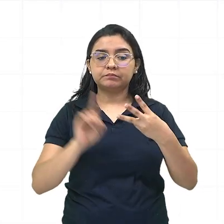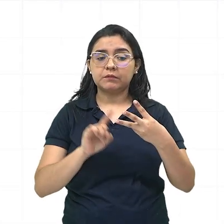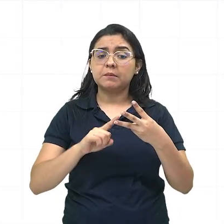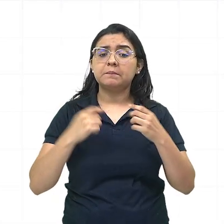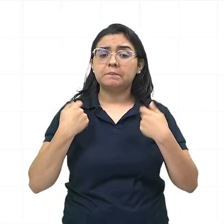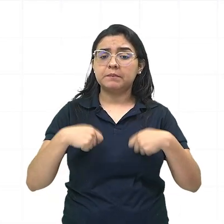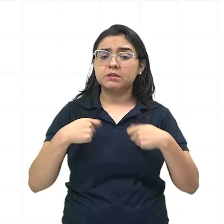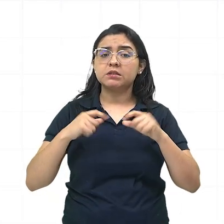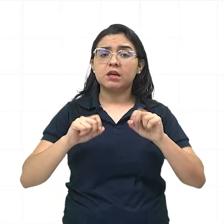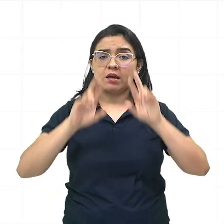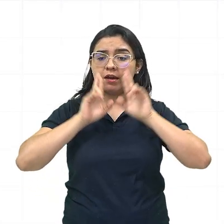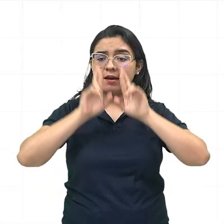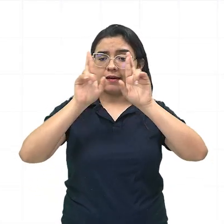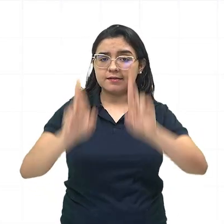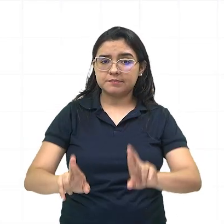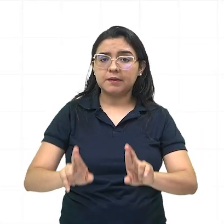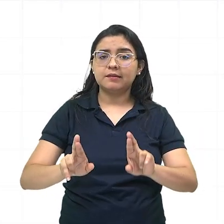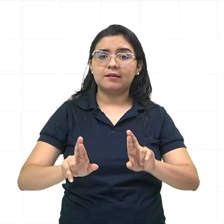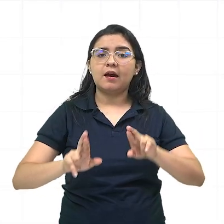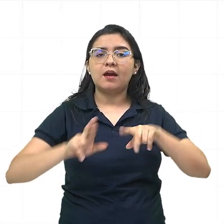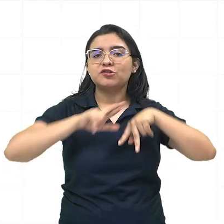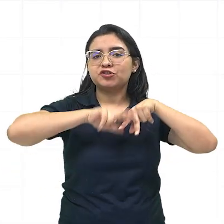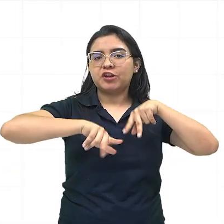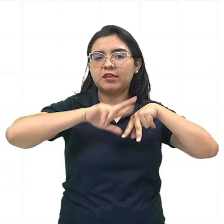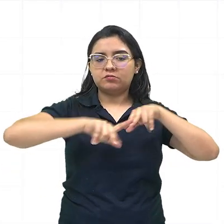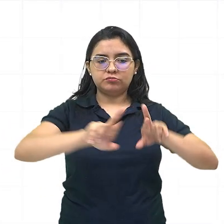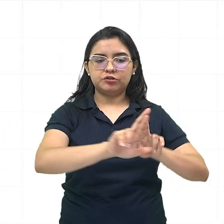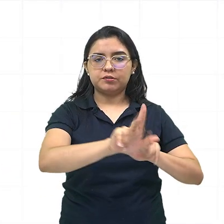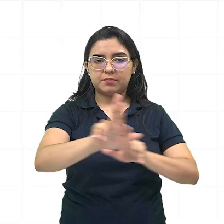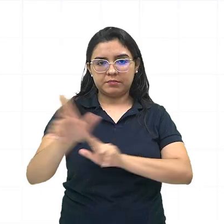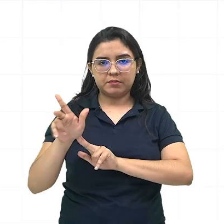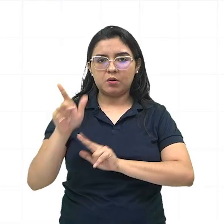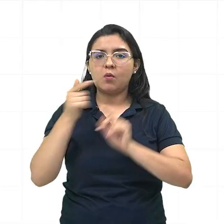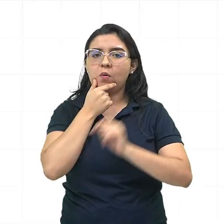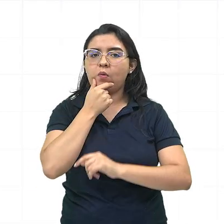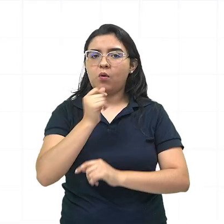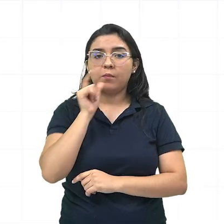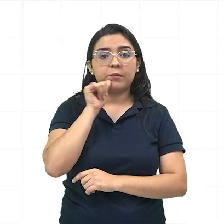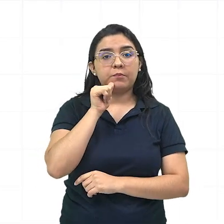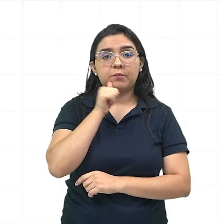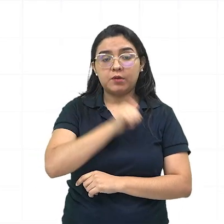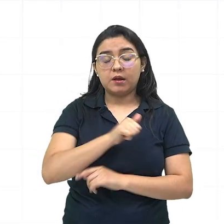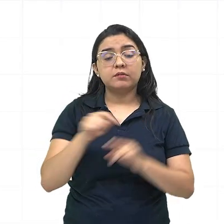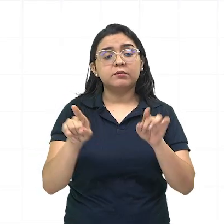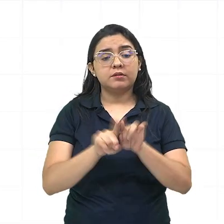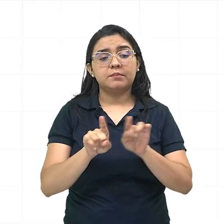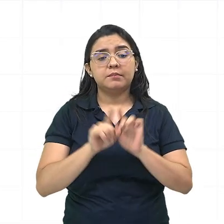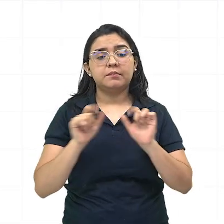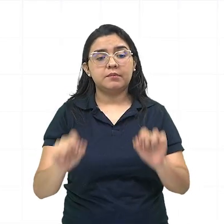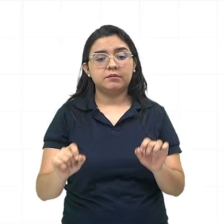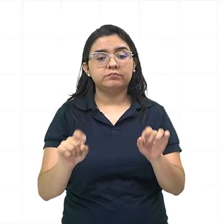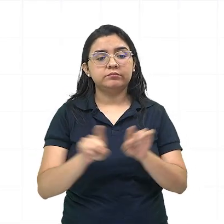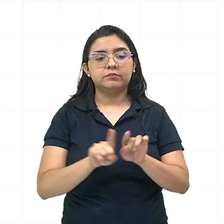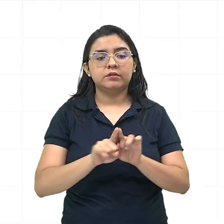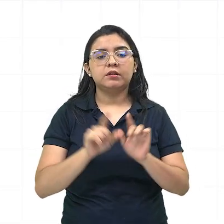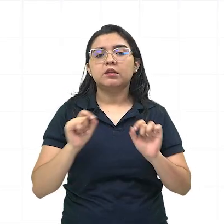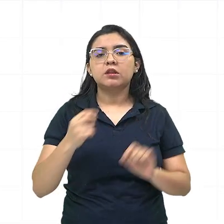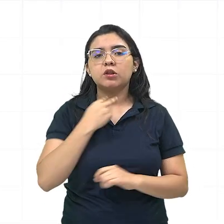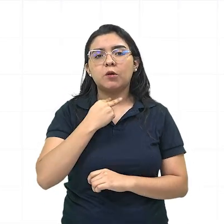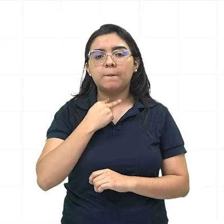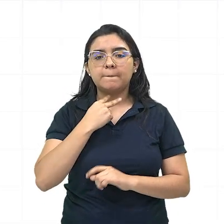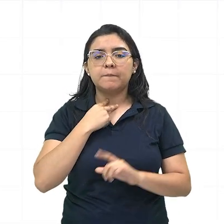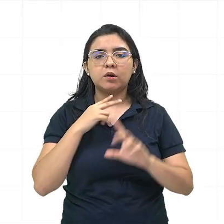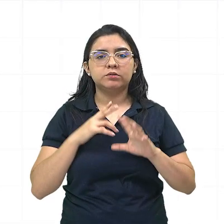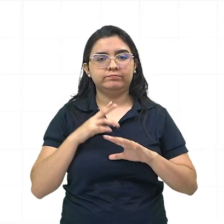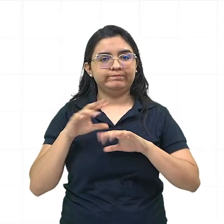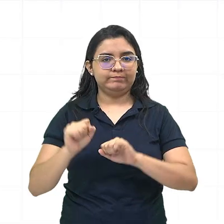as diferenças de gênero entre homens e mulheres. E toda religião não deve se apropriar de bens alheios.